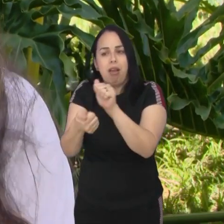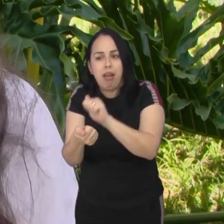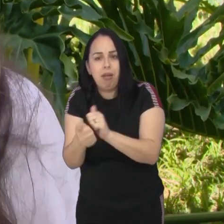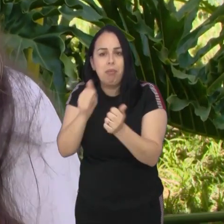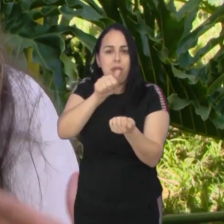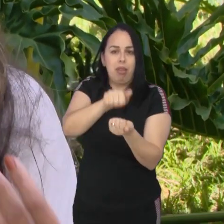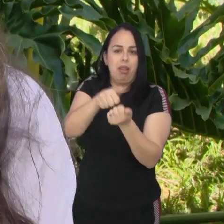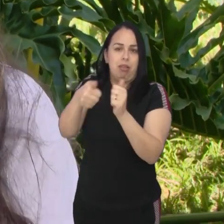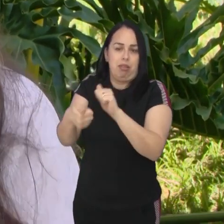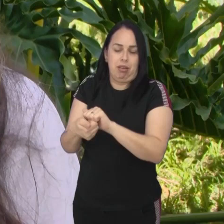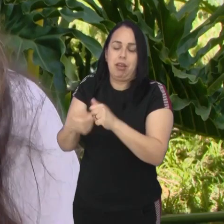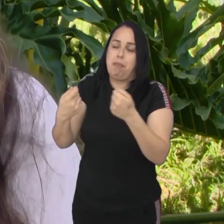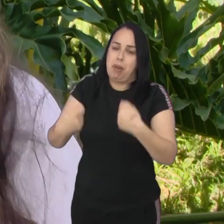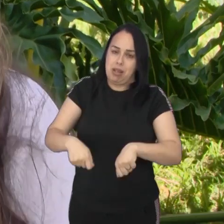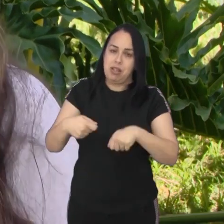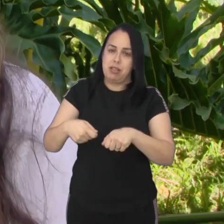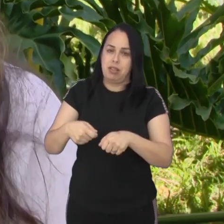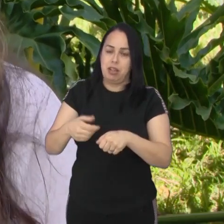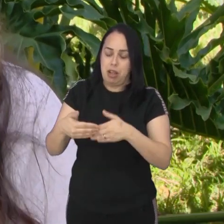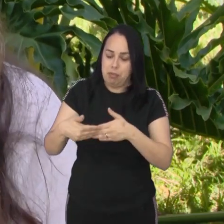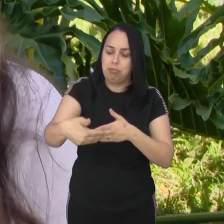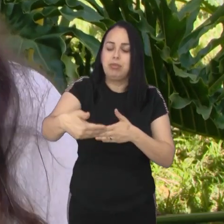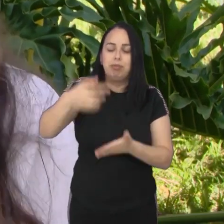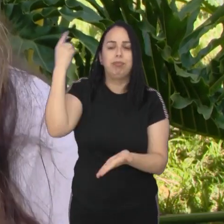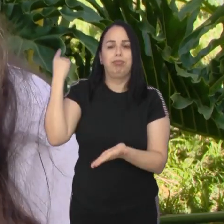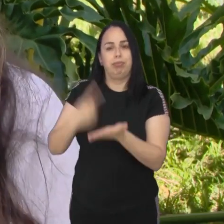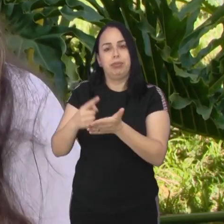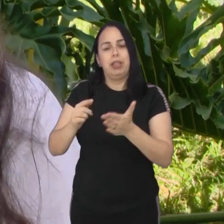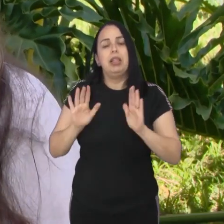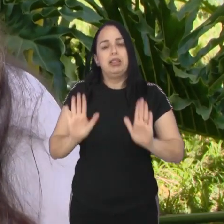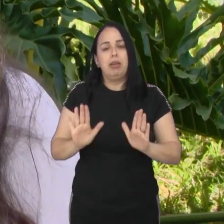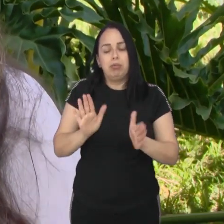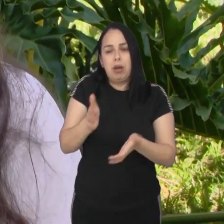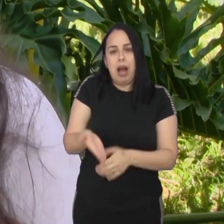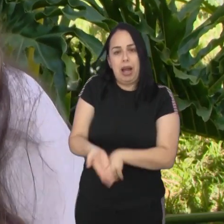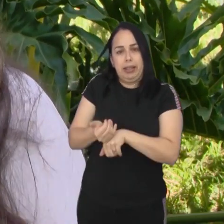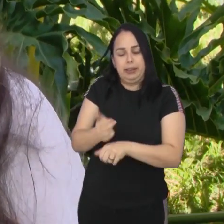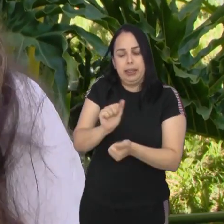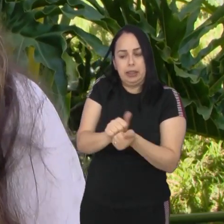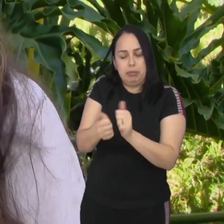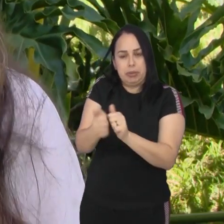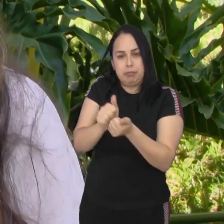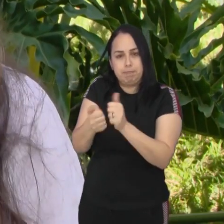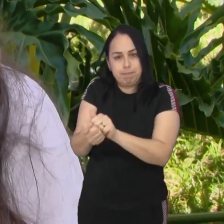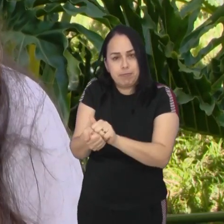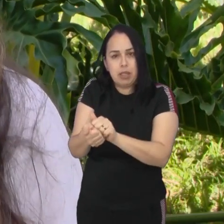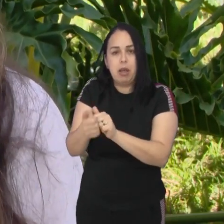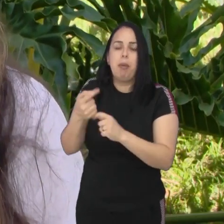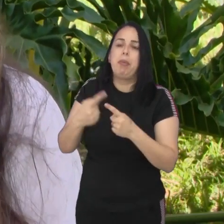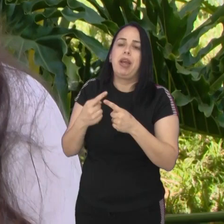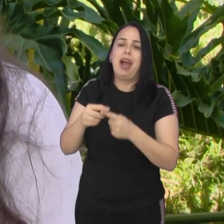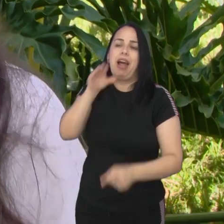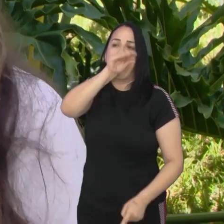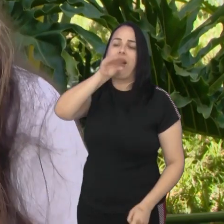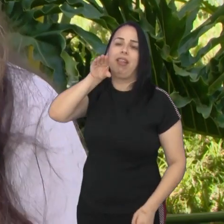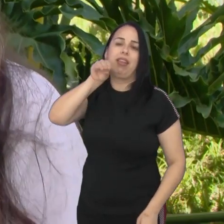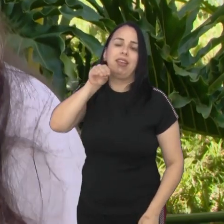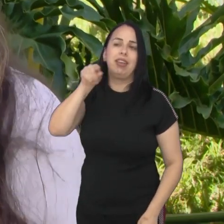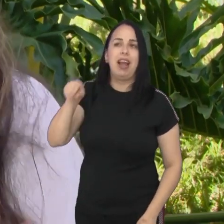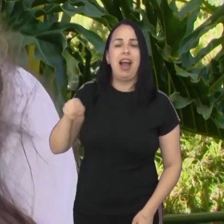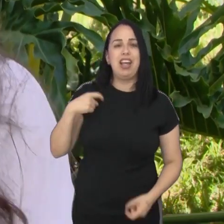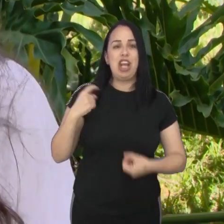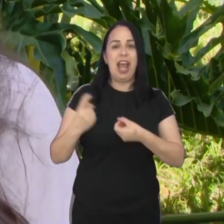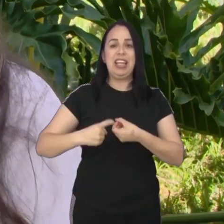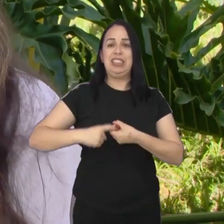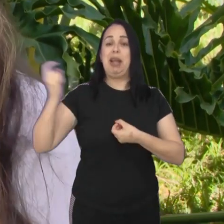para ela aquele novo horário que vai precisar cumprir. Então, já ir adaptando um pouco antes, porque às vezes, por ser